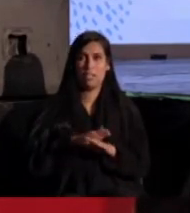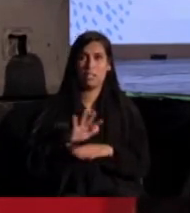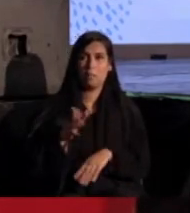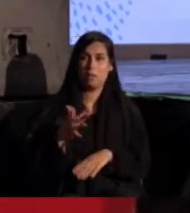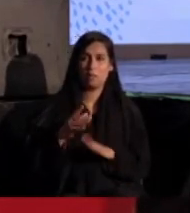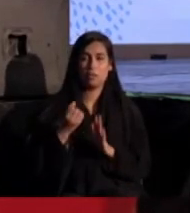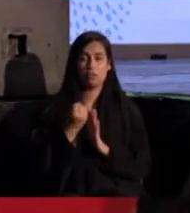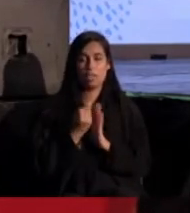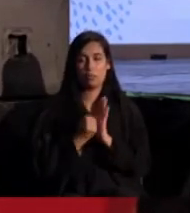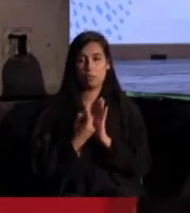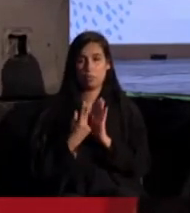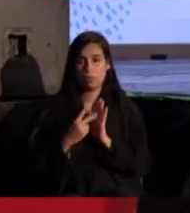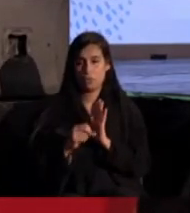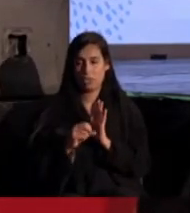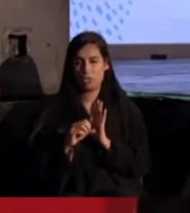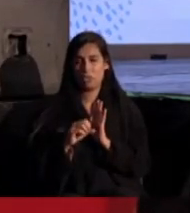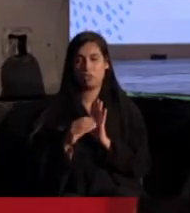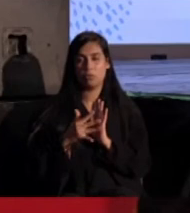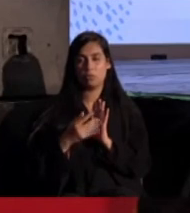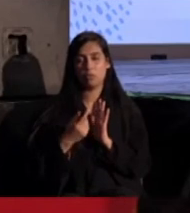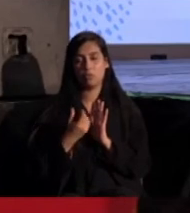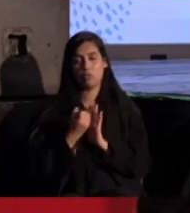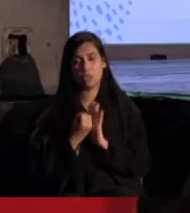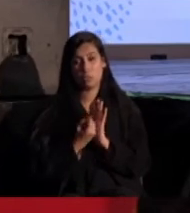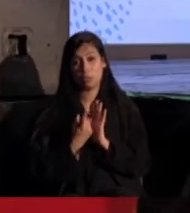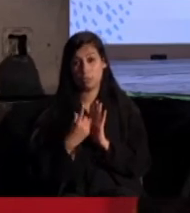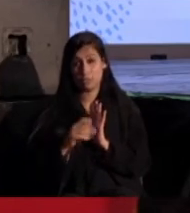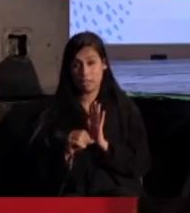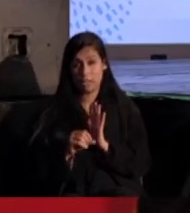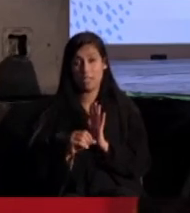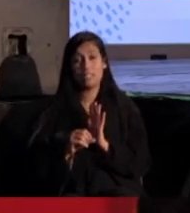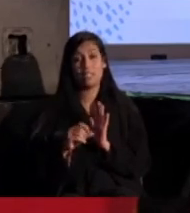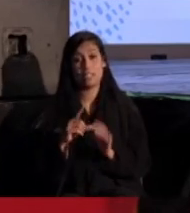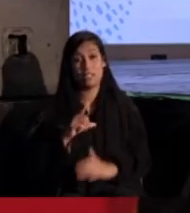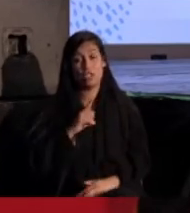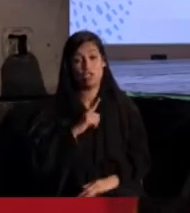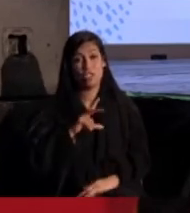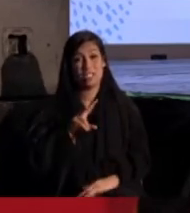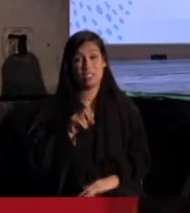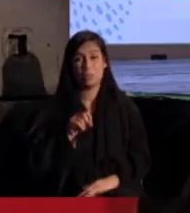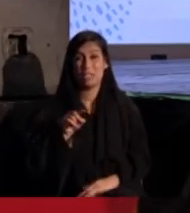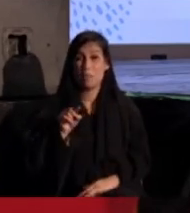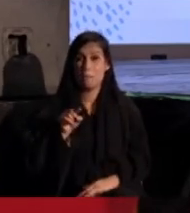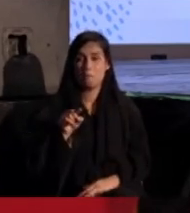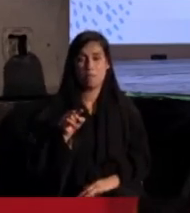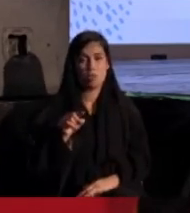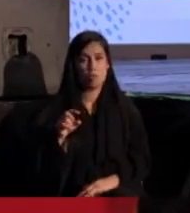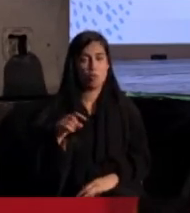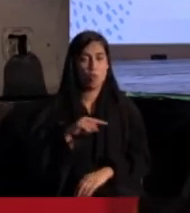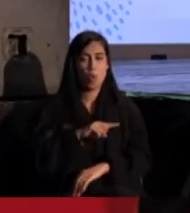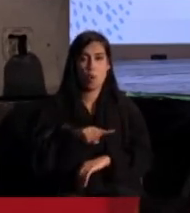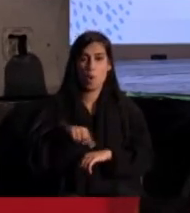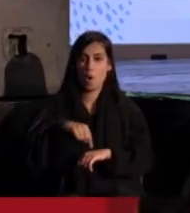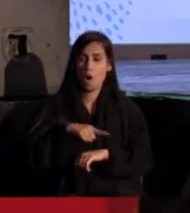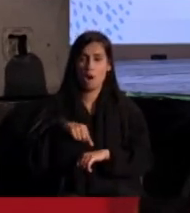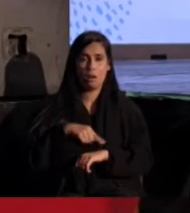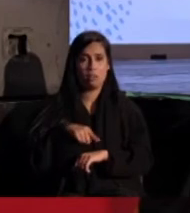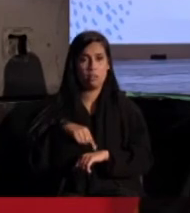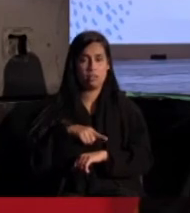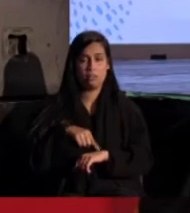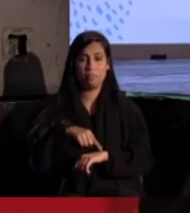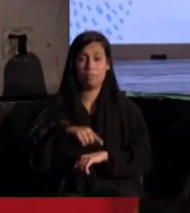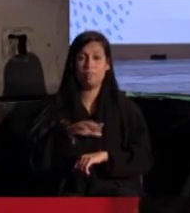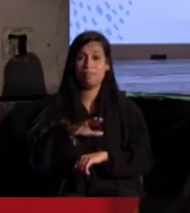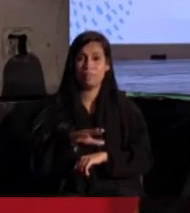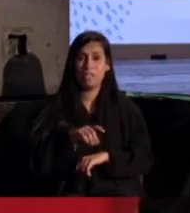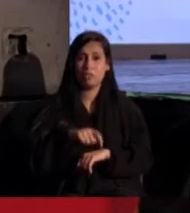no século 20, quando as lâmpadas tinham 50 mil horas de validade e elas passaram a ter menos tempo